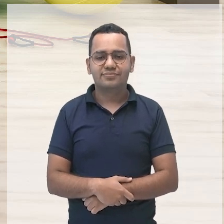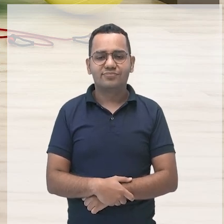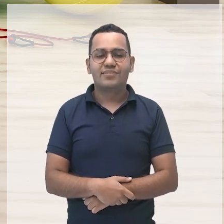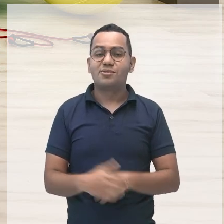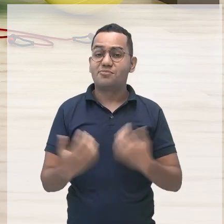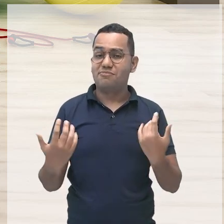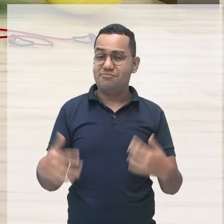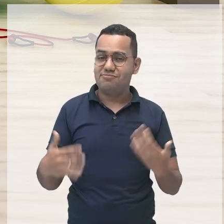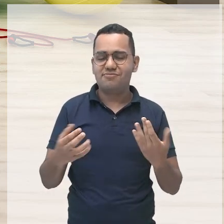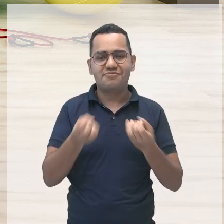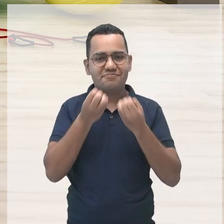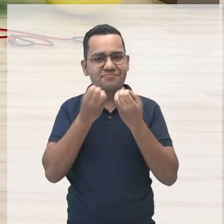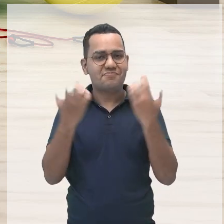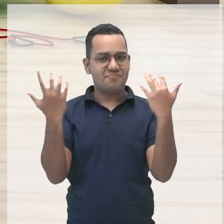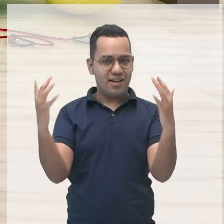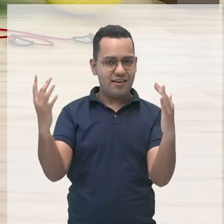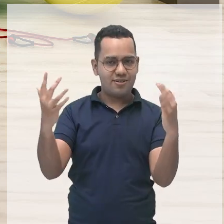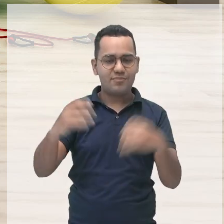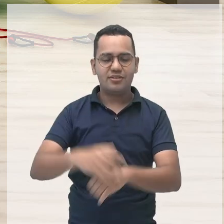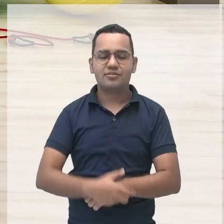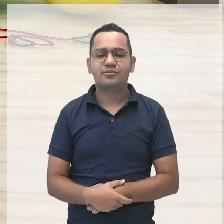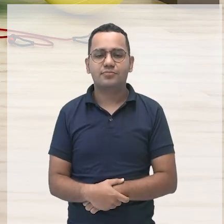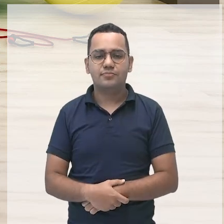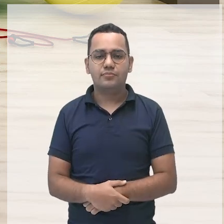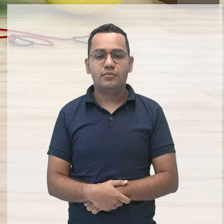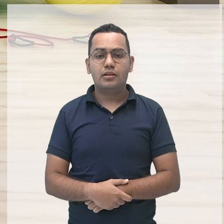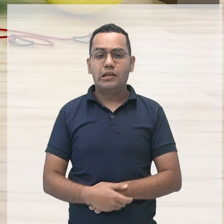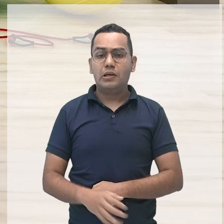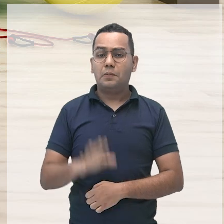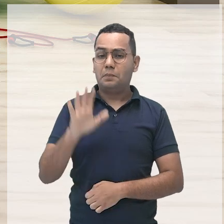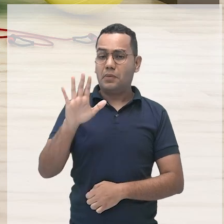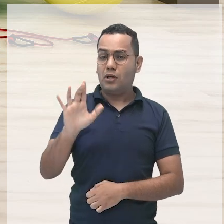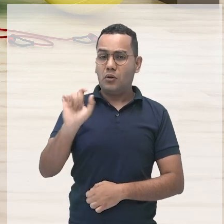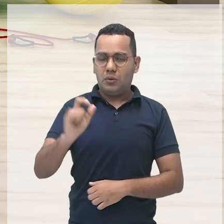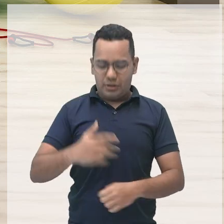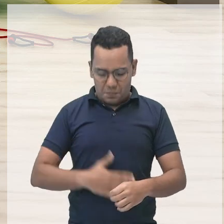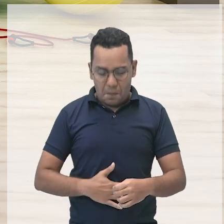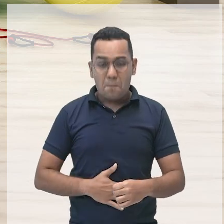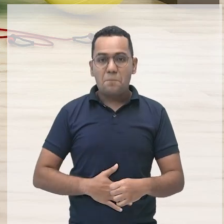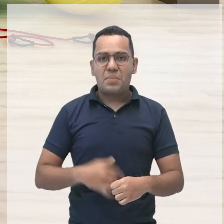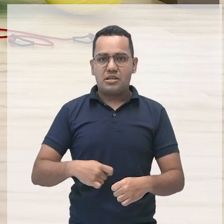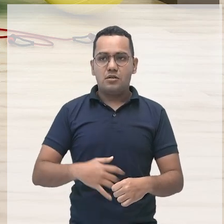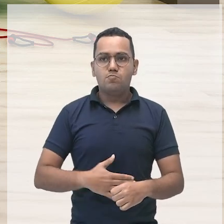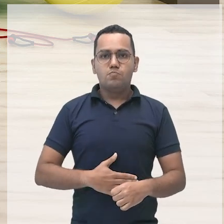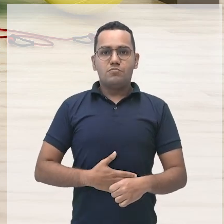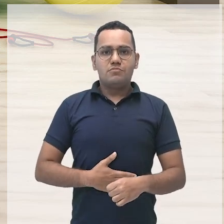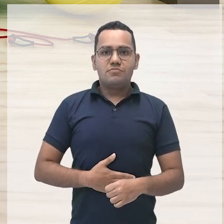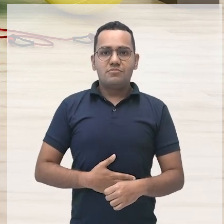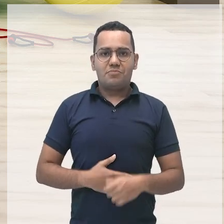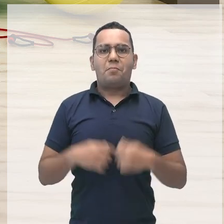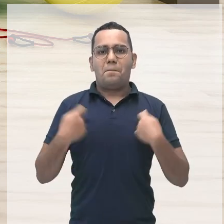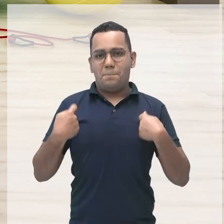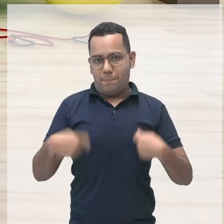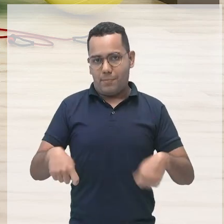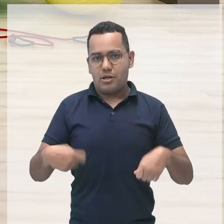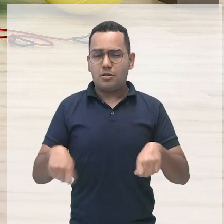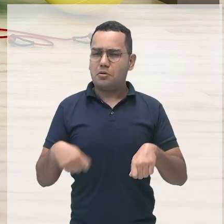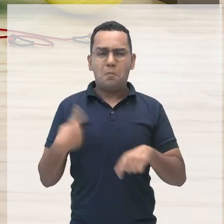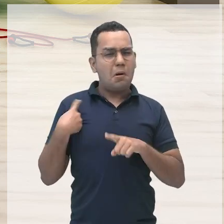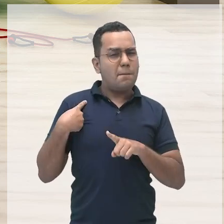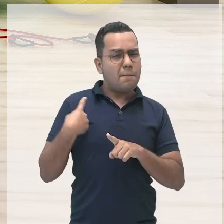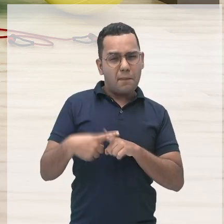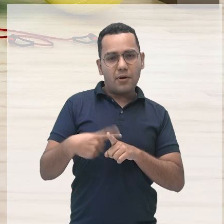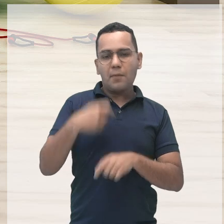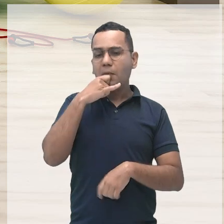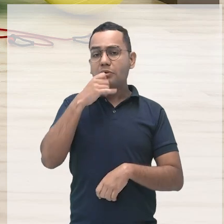10. Muito bem. Ó, lembrando que o abdômen, principalmente, ele deve estar contraído nesse exercício. Por quê? Se